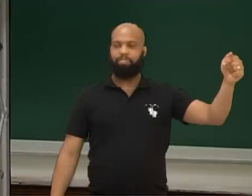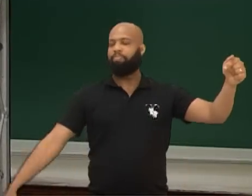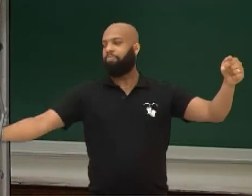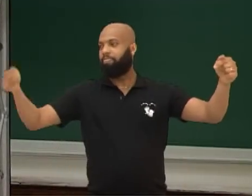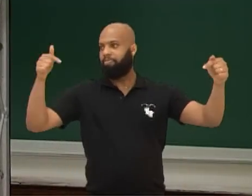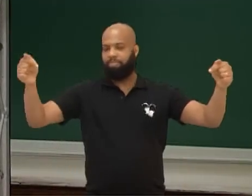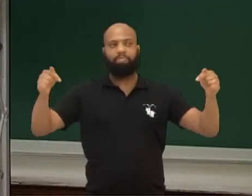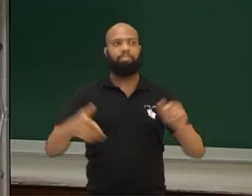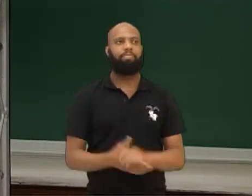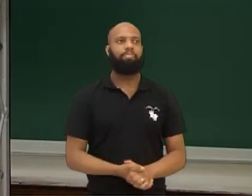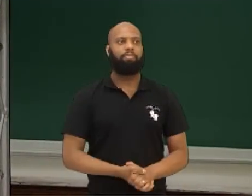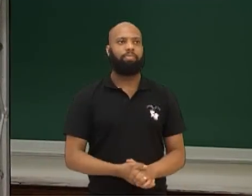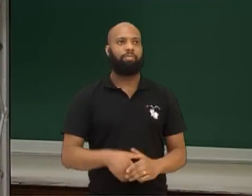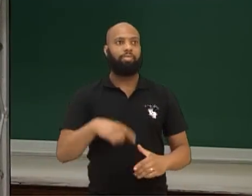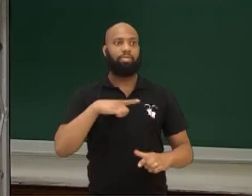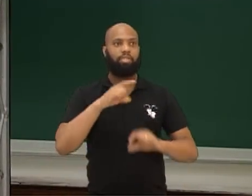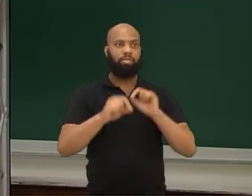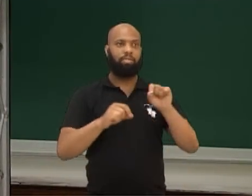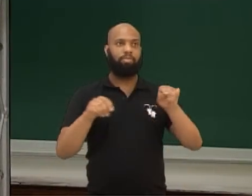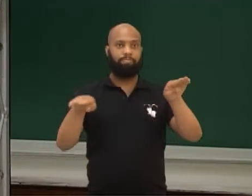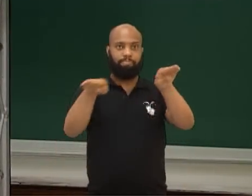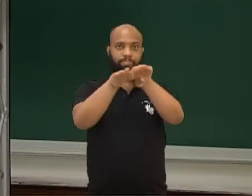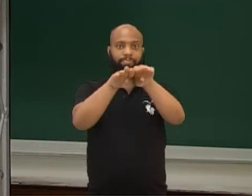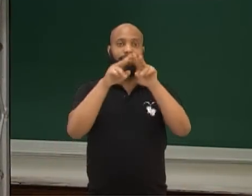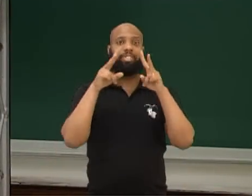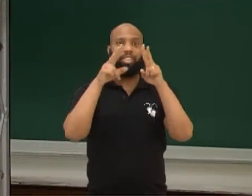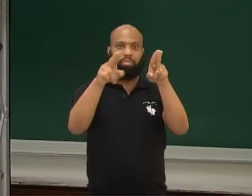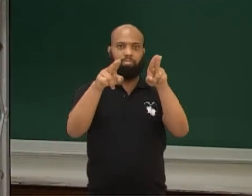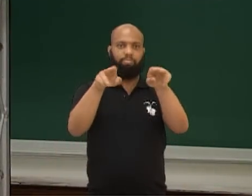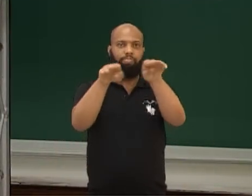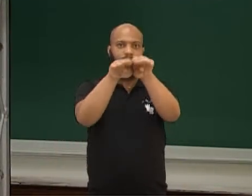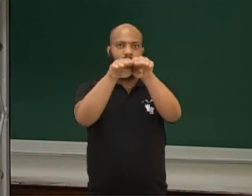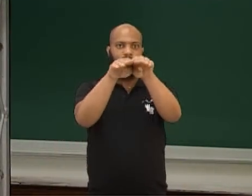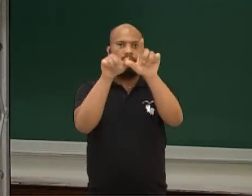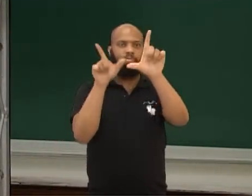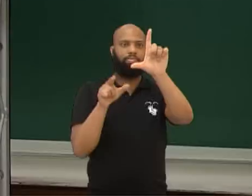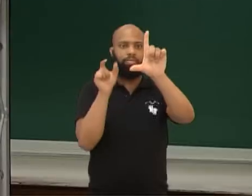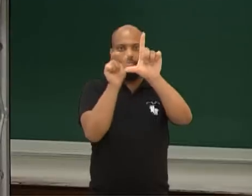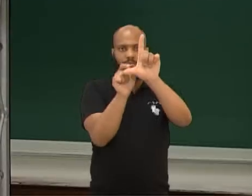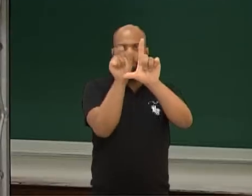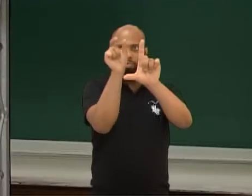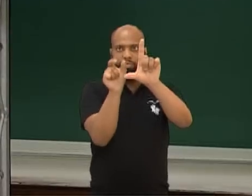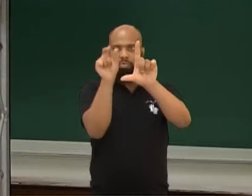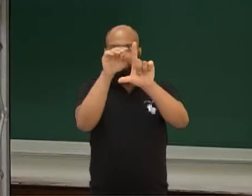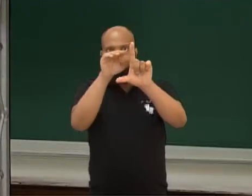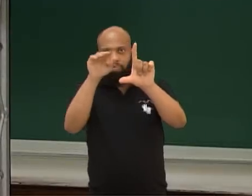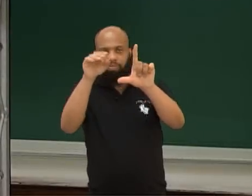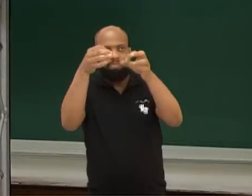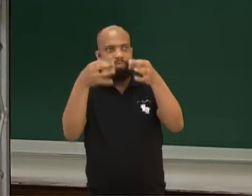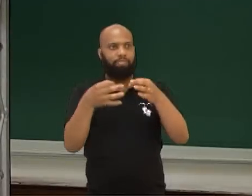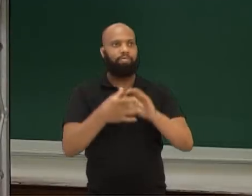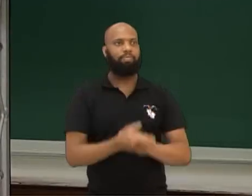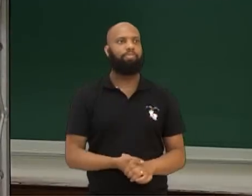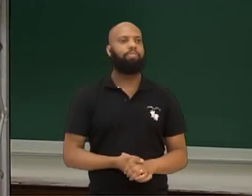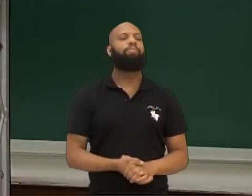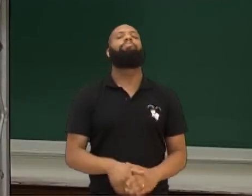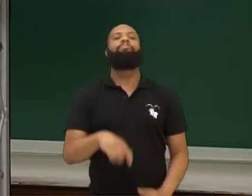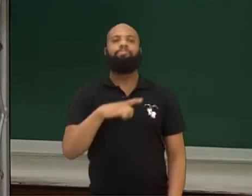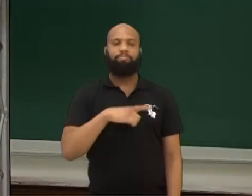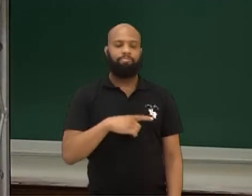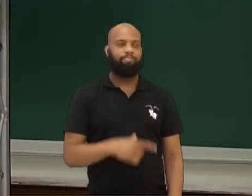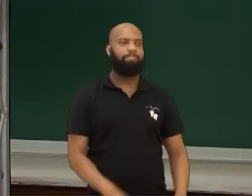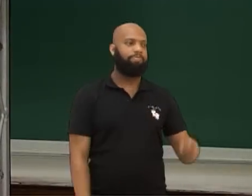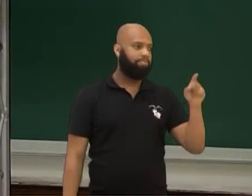acontecendo 7, 7? As colunas têm que estar no mesmo altura, mesmo tamanho. As duas estão na linha do 7. Está na linha do